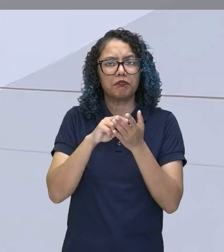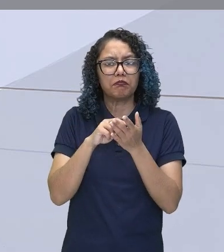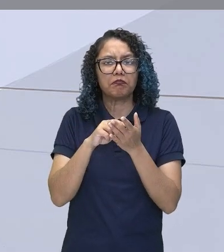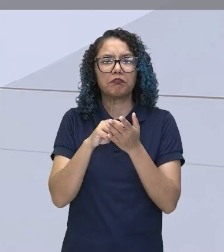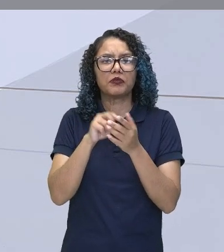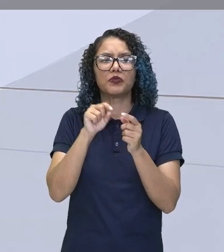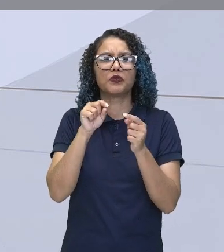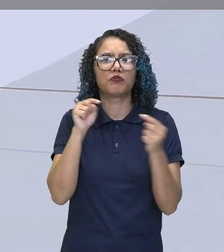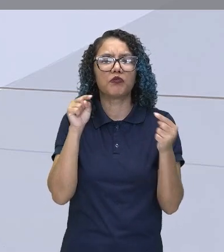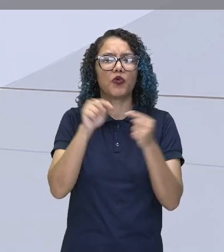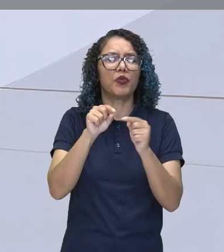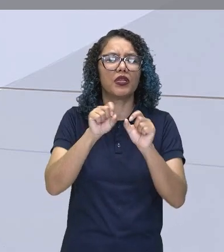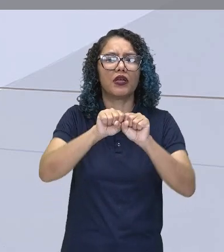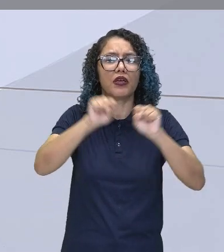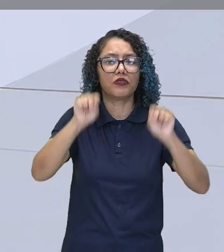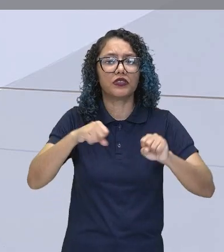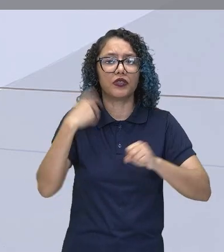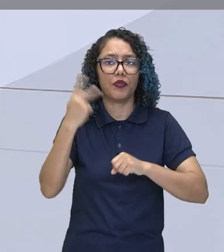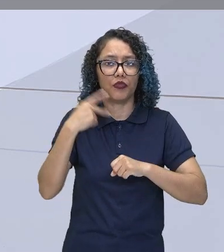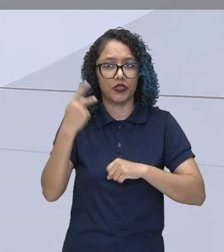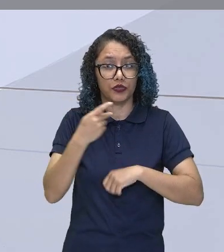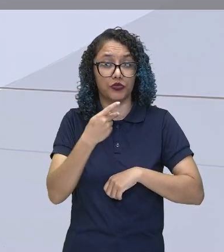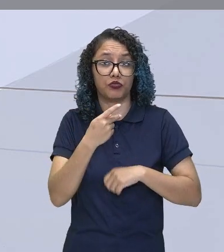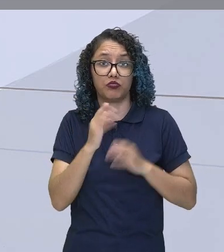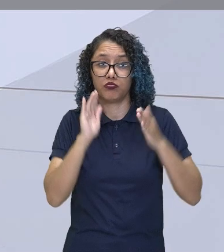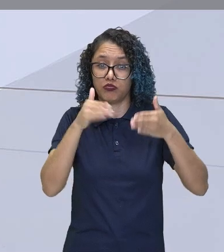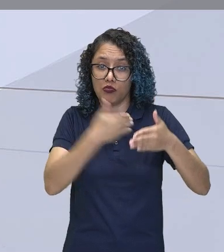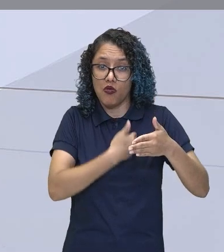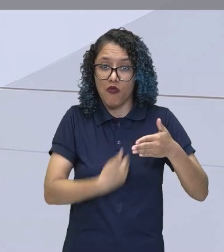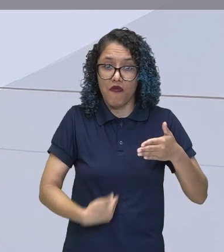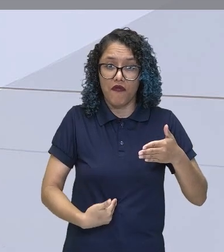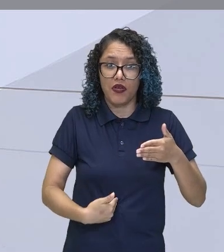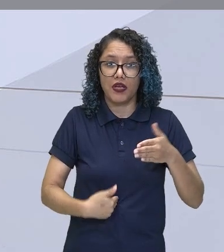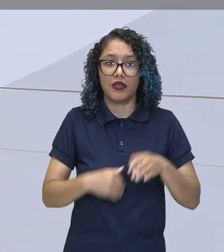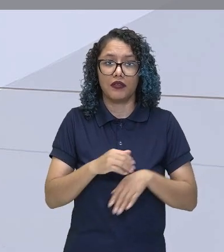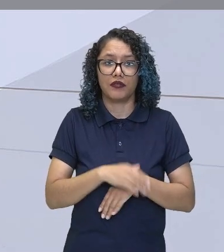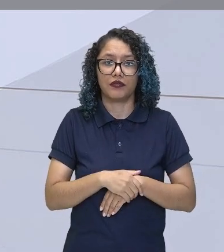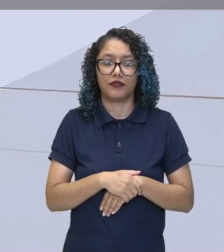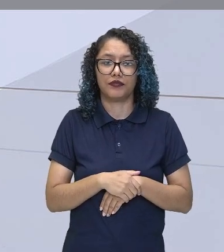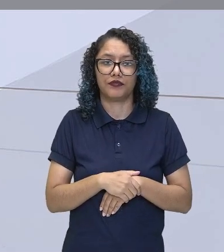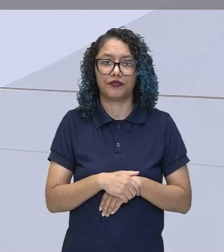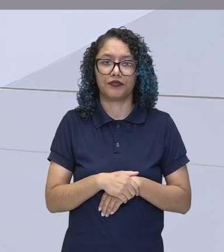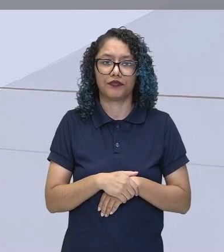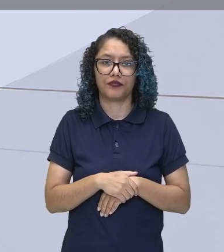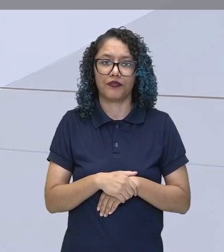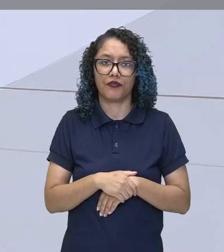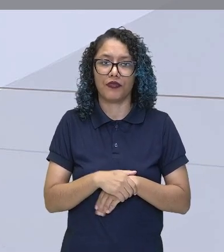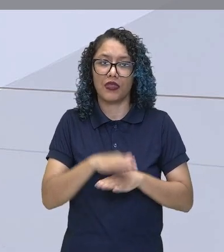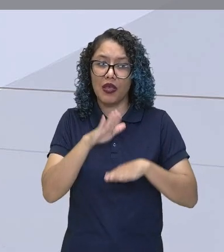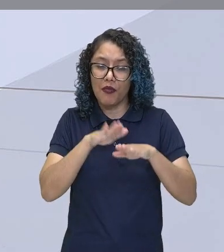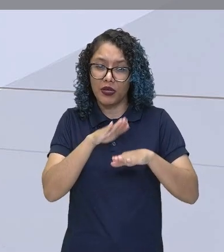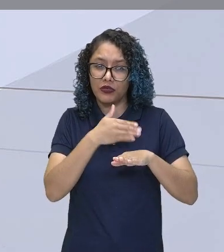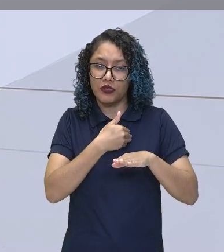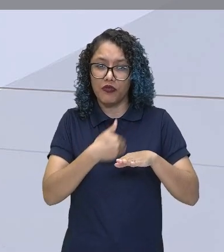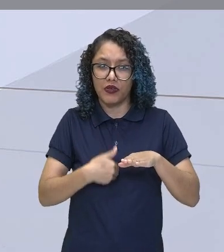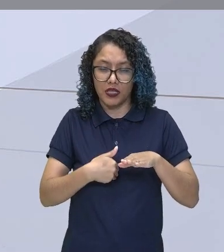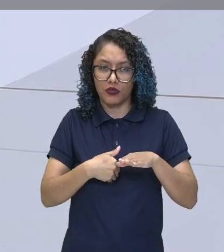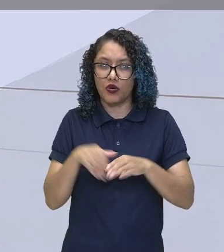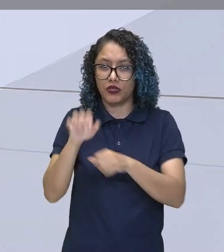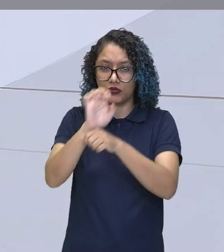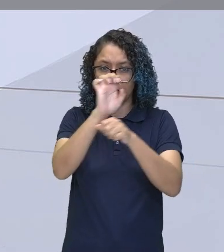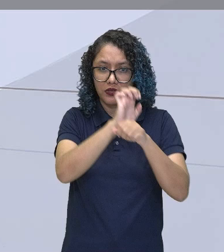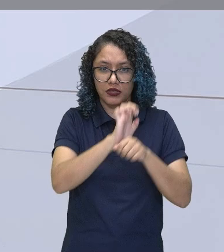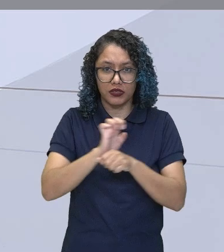político governista, na medida em que depende dos governadores, né, dos estados, as